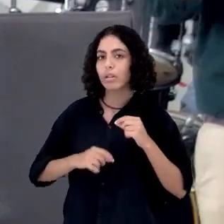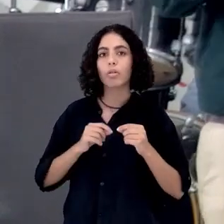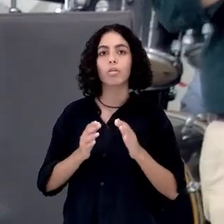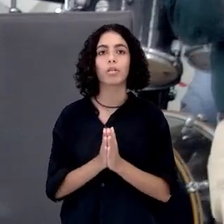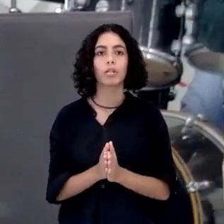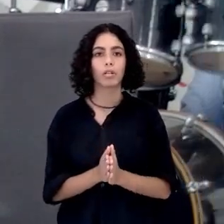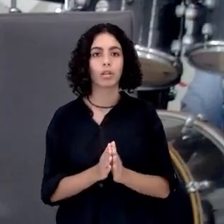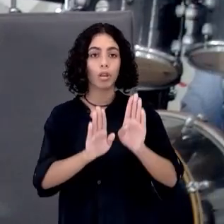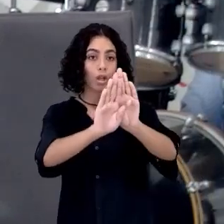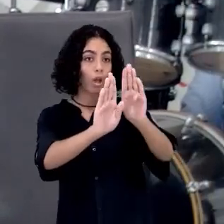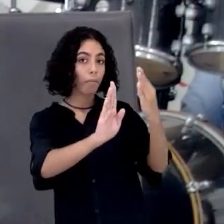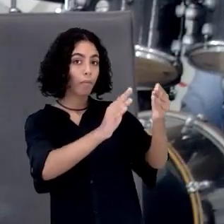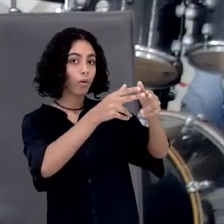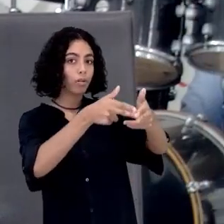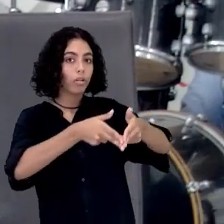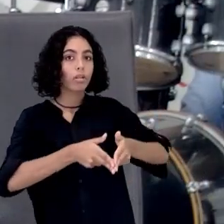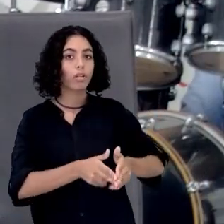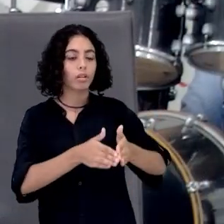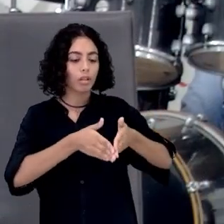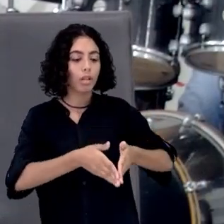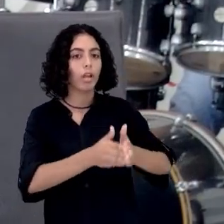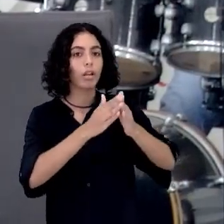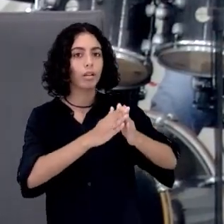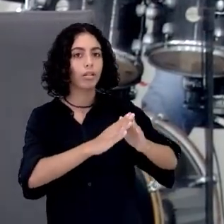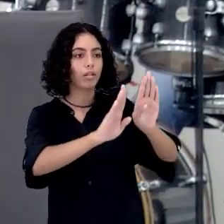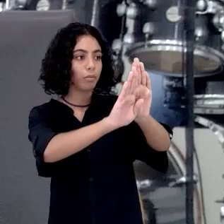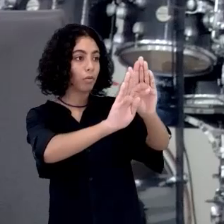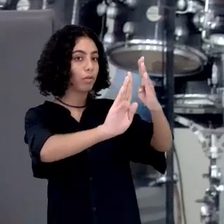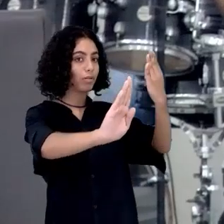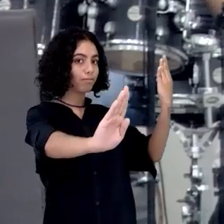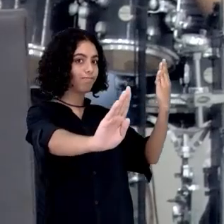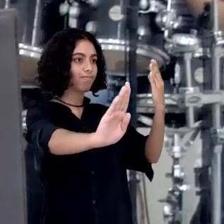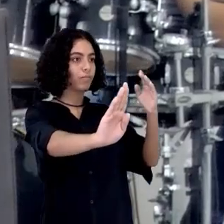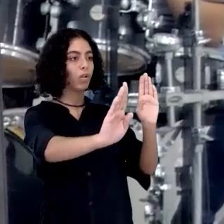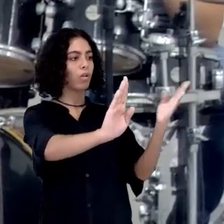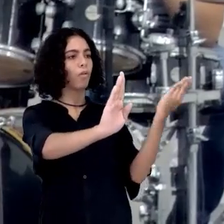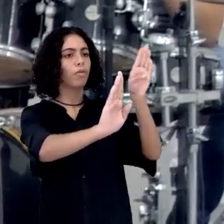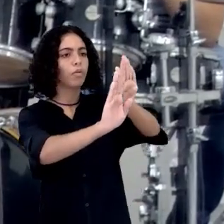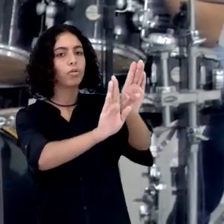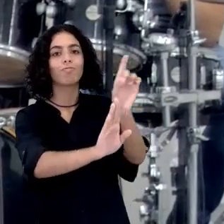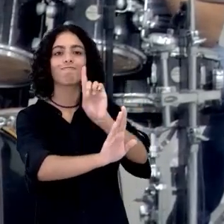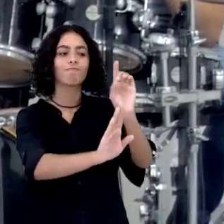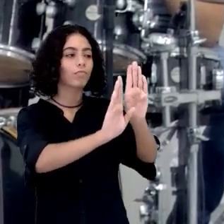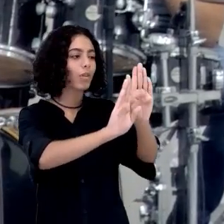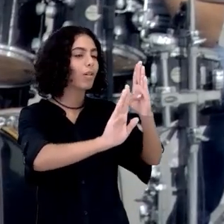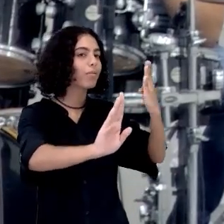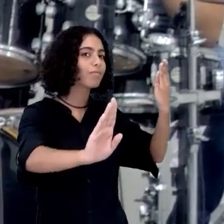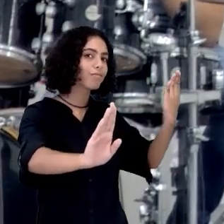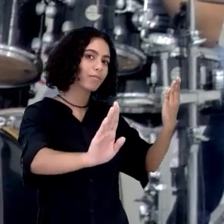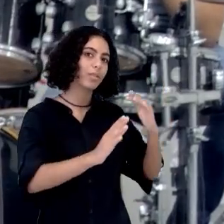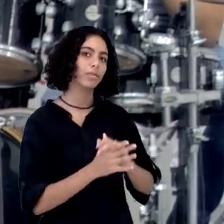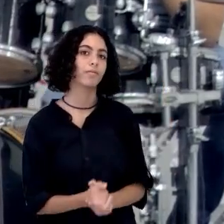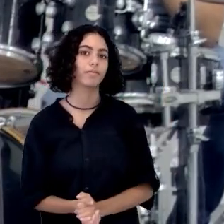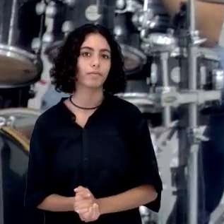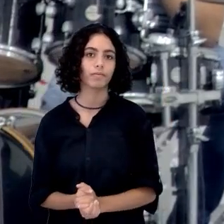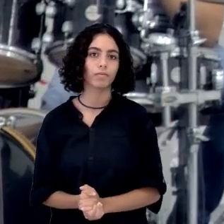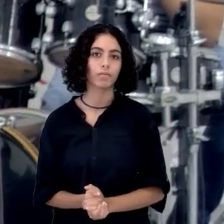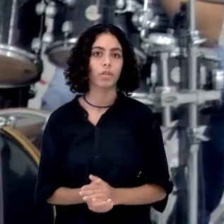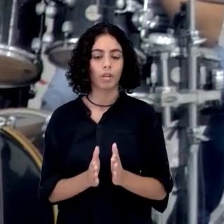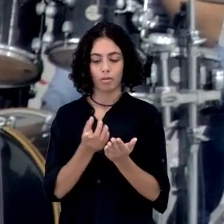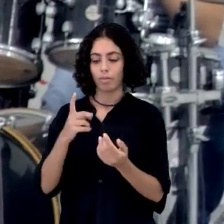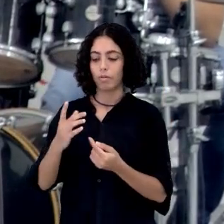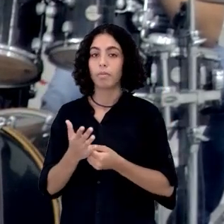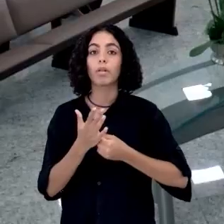A porta da arca está aberta. Em Isaías capítulo 55, versículo 6, a Bíblia diz: busquem o